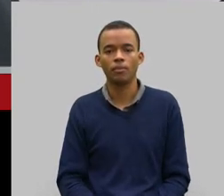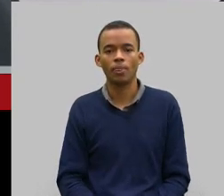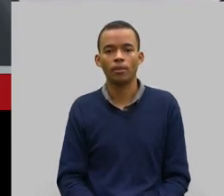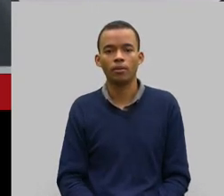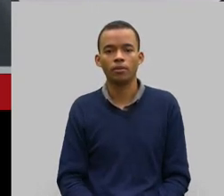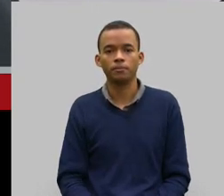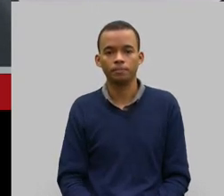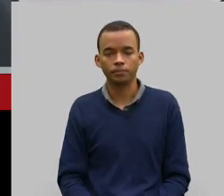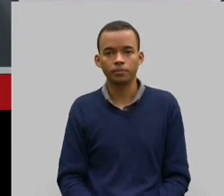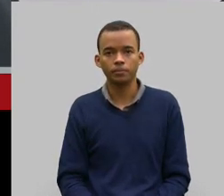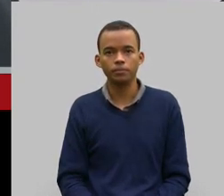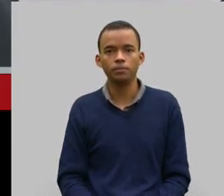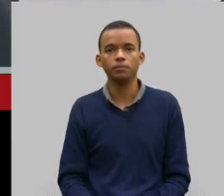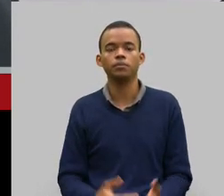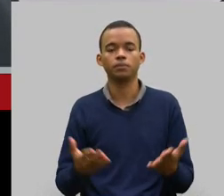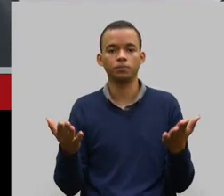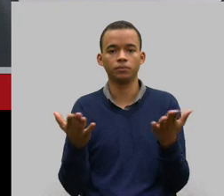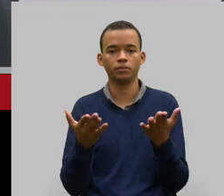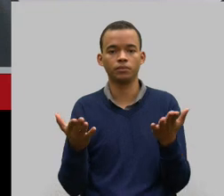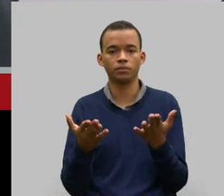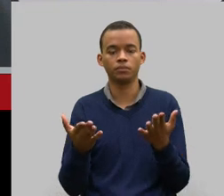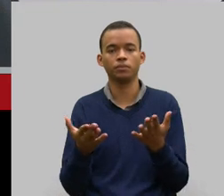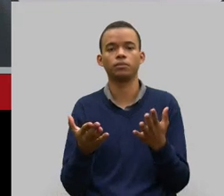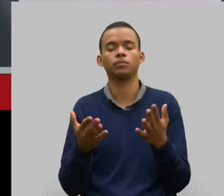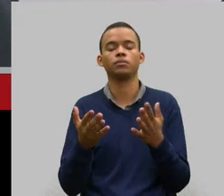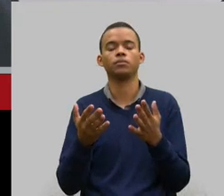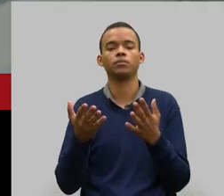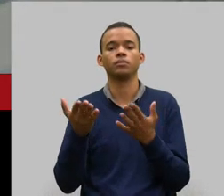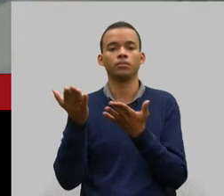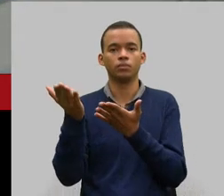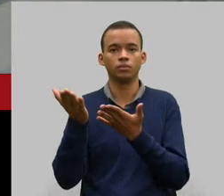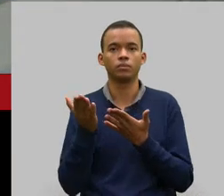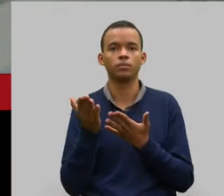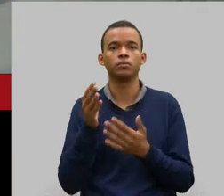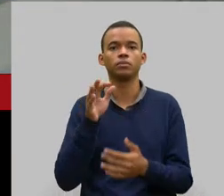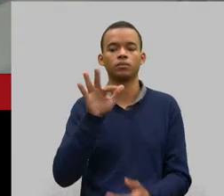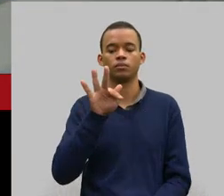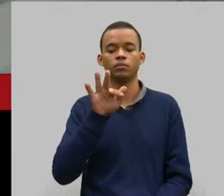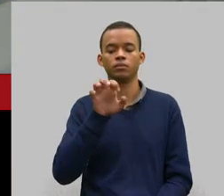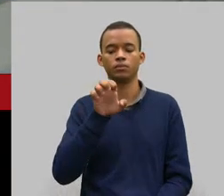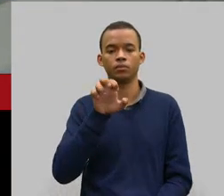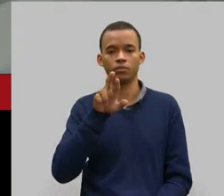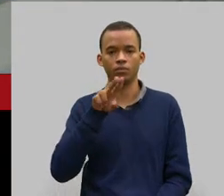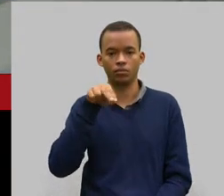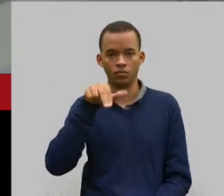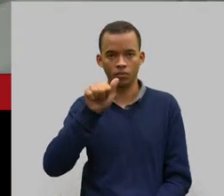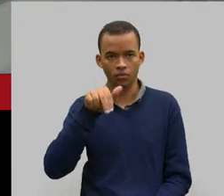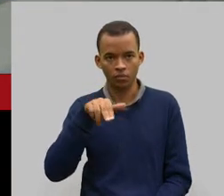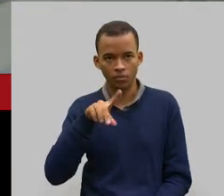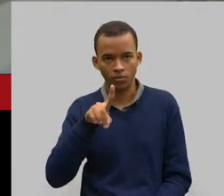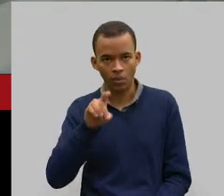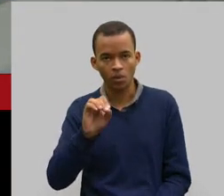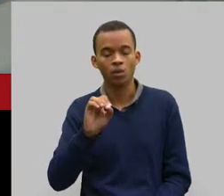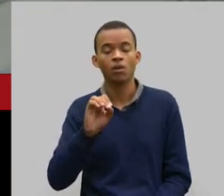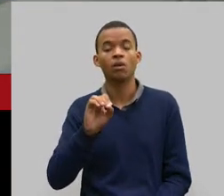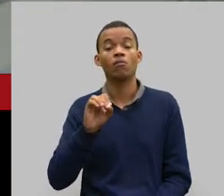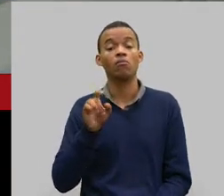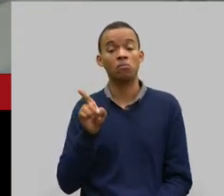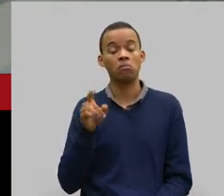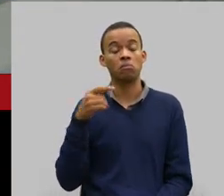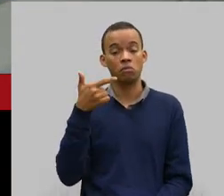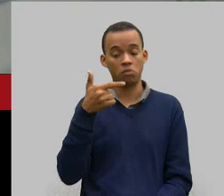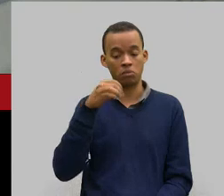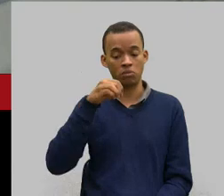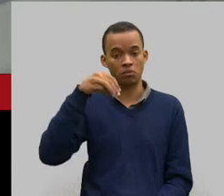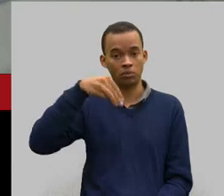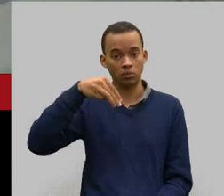eh passo a palavra para Excelentíssimo Senhor Fernando passado de velar que disporá de até 20 minutos para sua